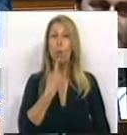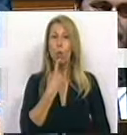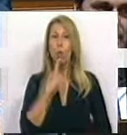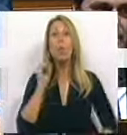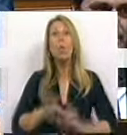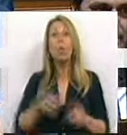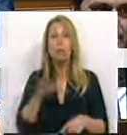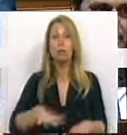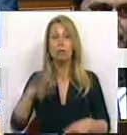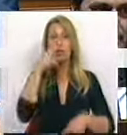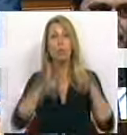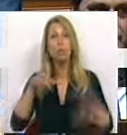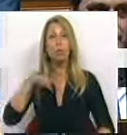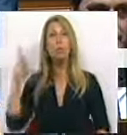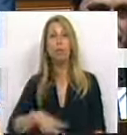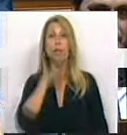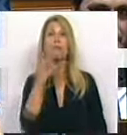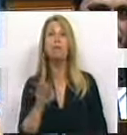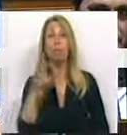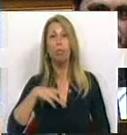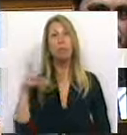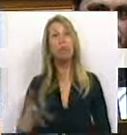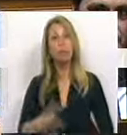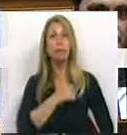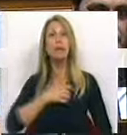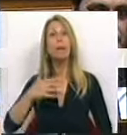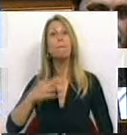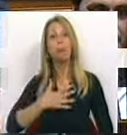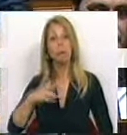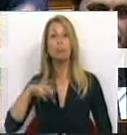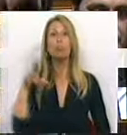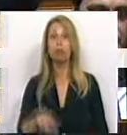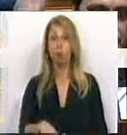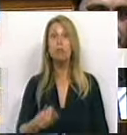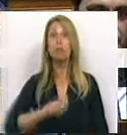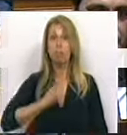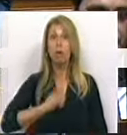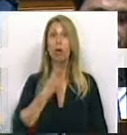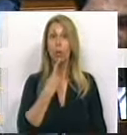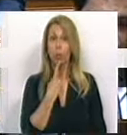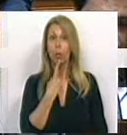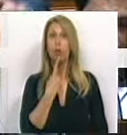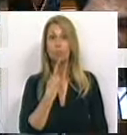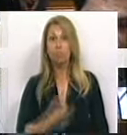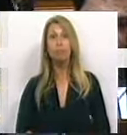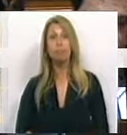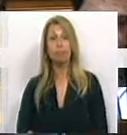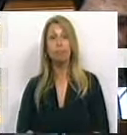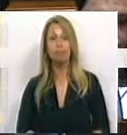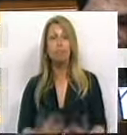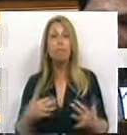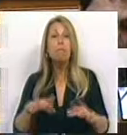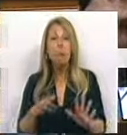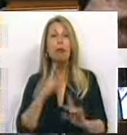situação dos portugueses, das famílias portuguesas e das empresas portuguesas. Preocupa-nos muito. Mas mais do que nos